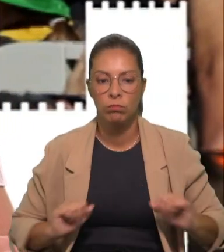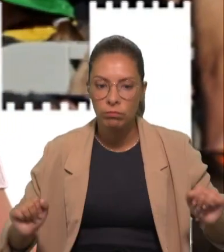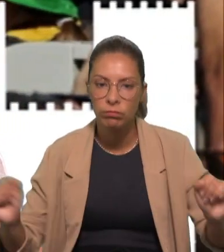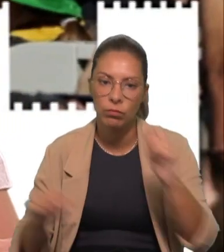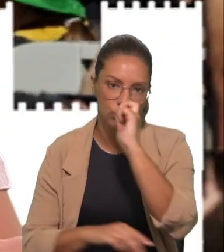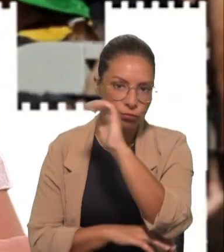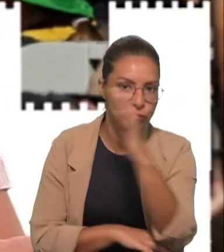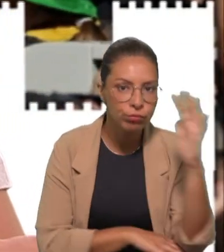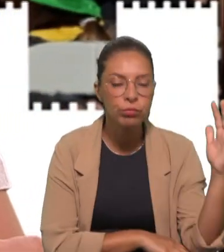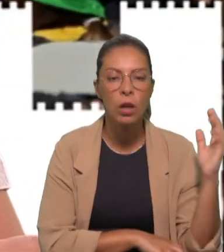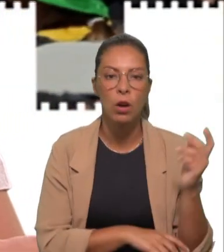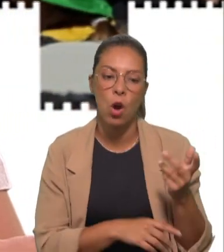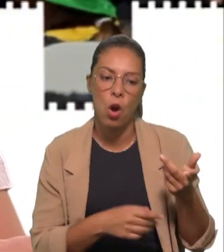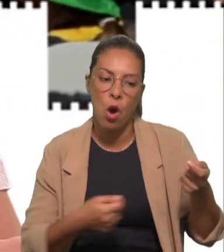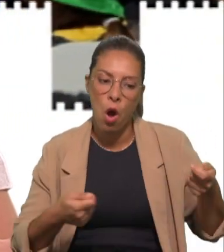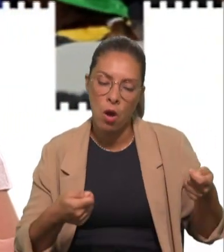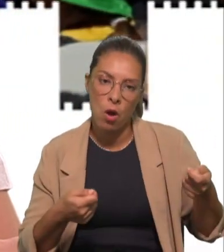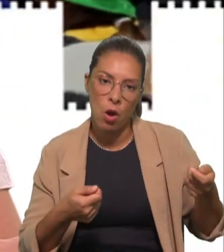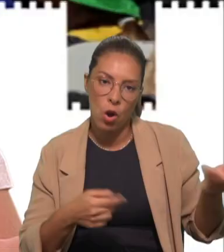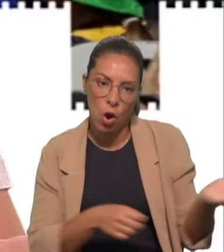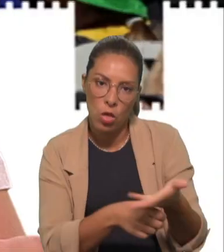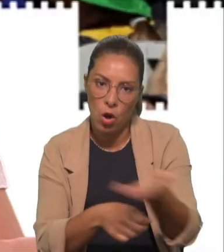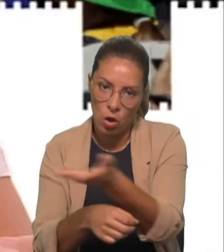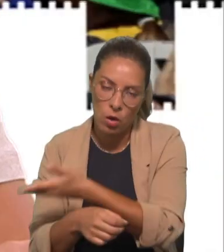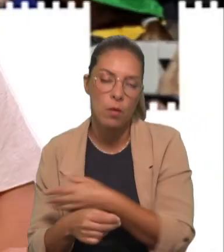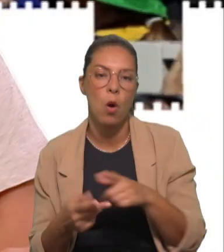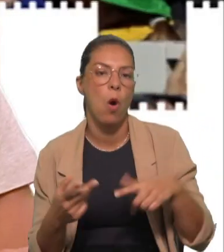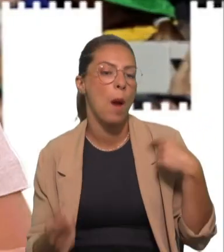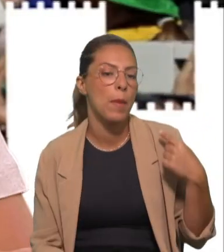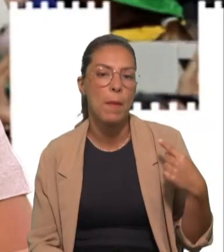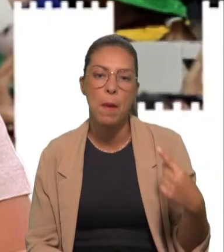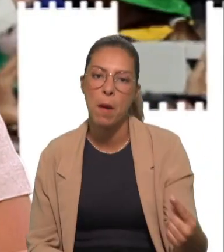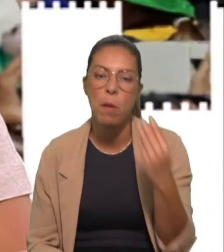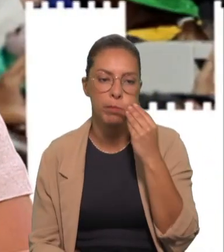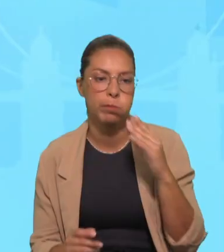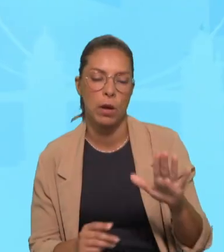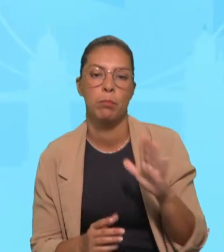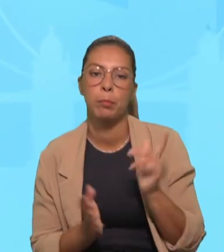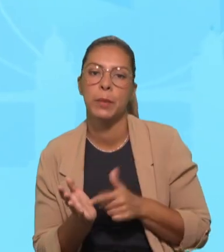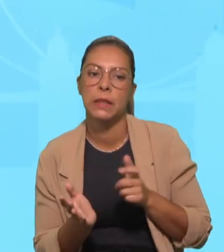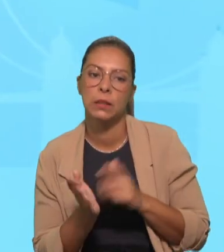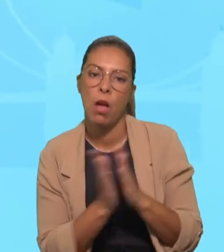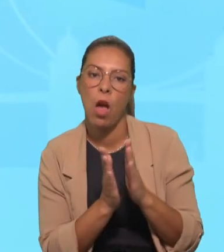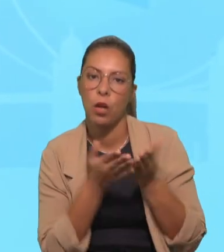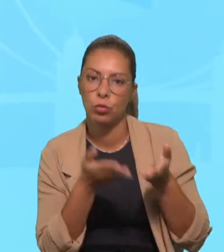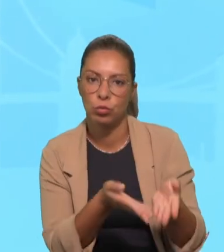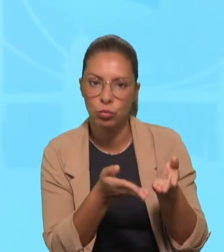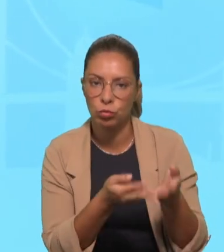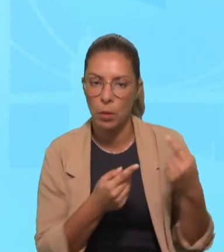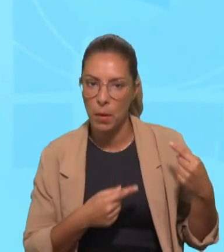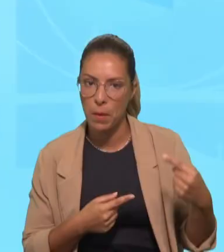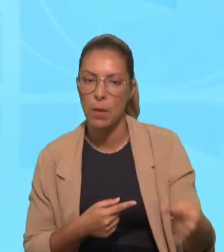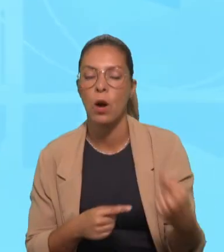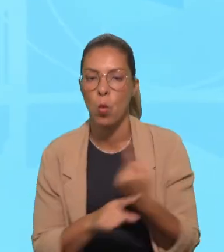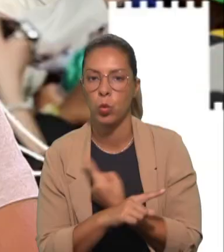ajudarem nas eucaristias diárias da paróquia. Acho que é um bocado essa marca que nós tentamos deixar